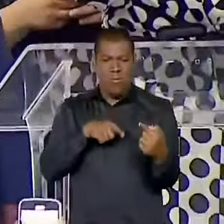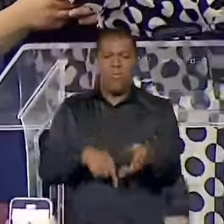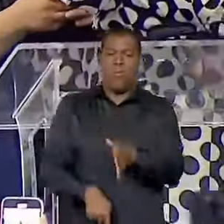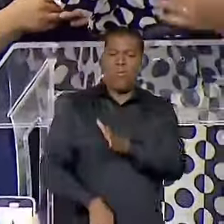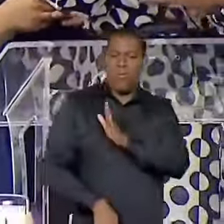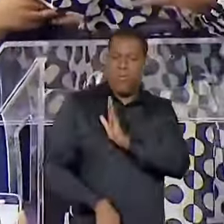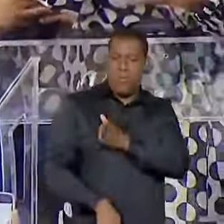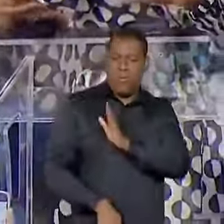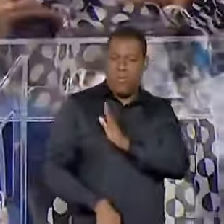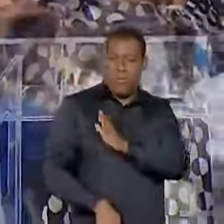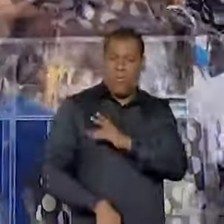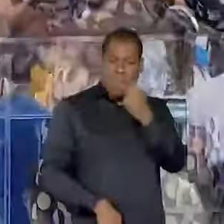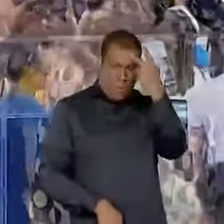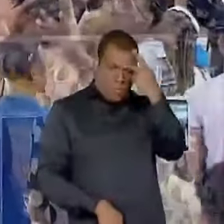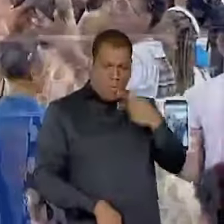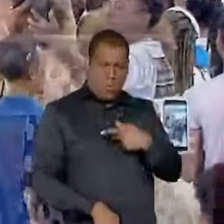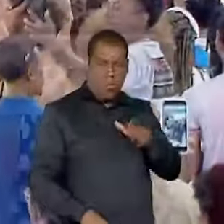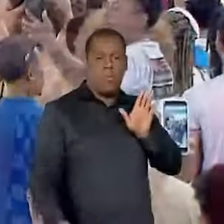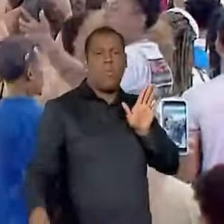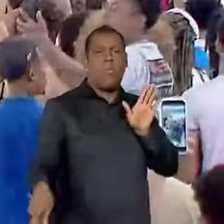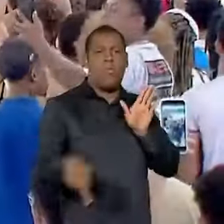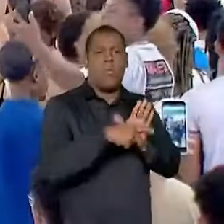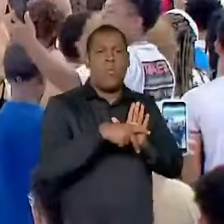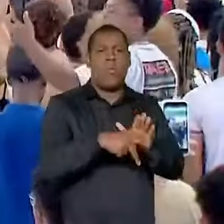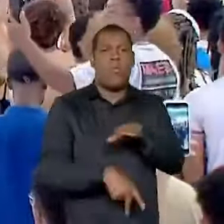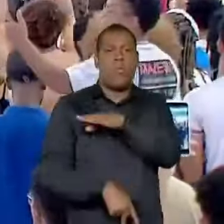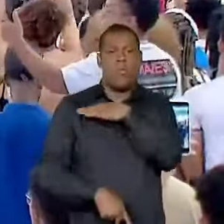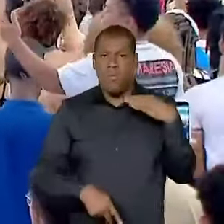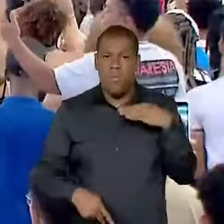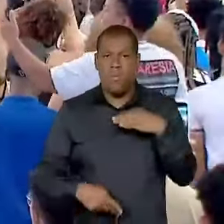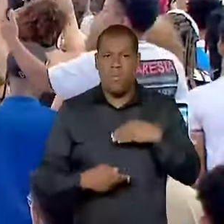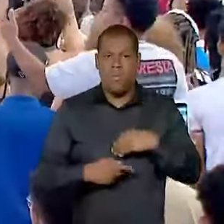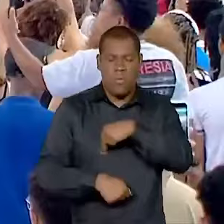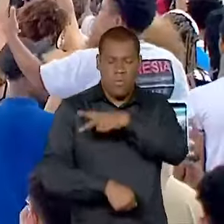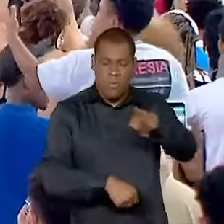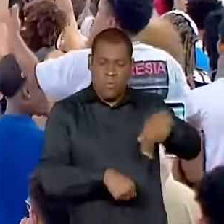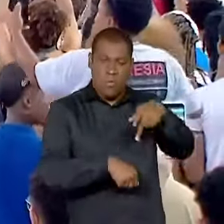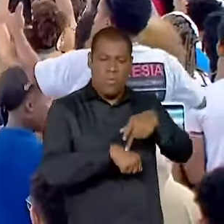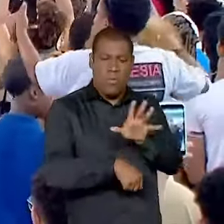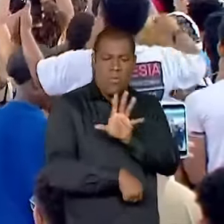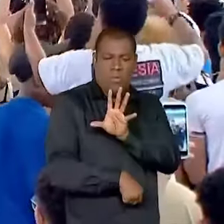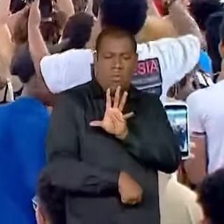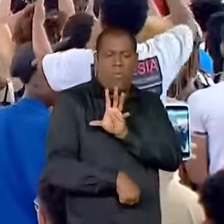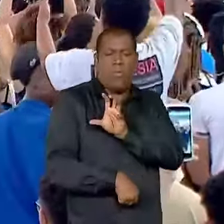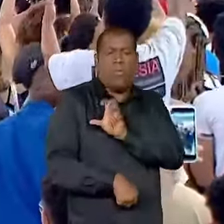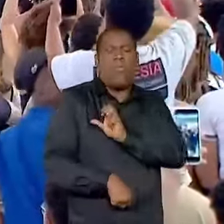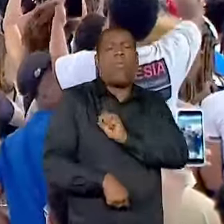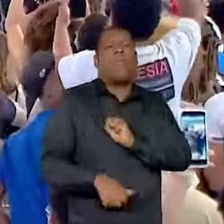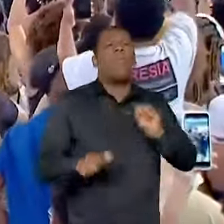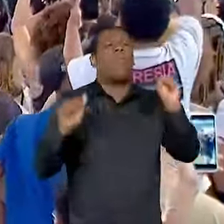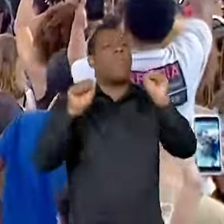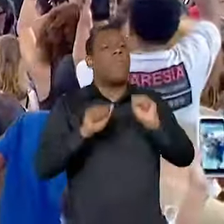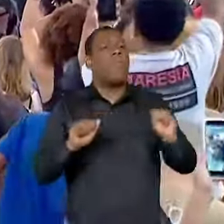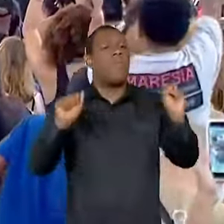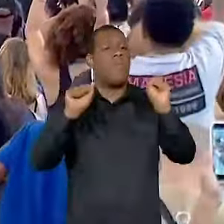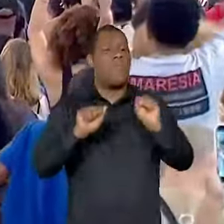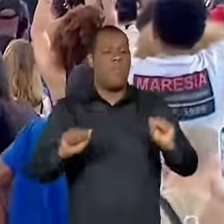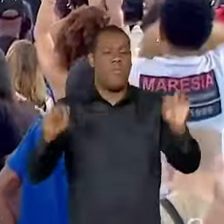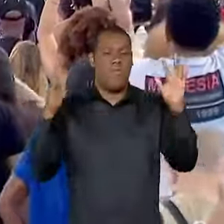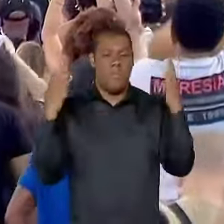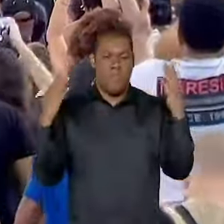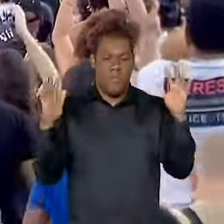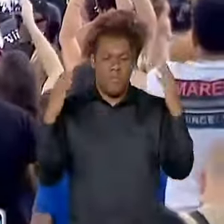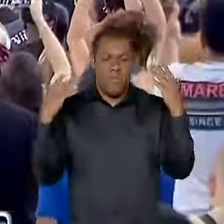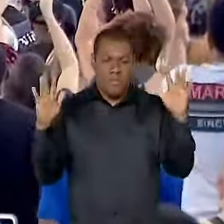desafia o nosso peito à própria morte. Ó pátria amada, idolatrada,